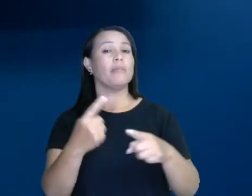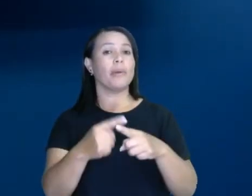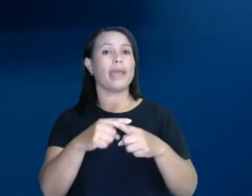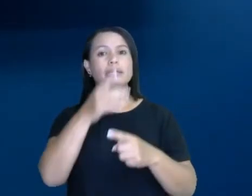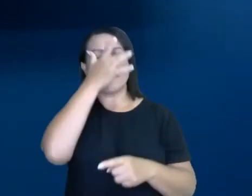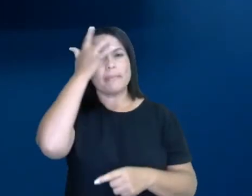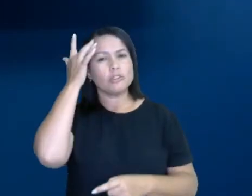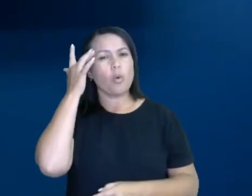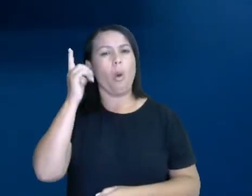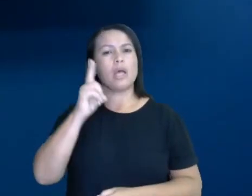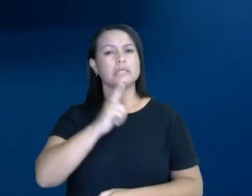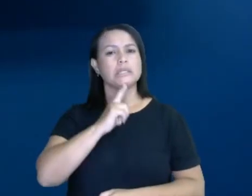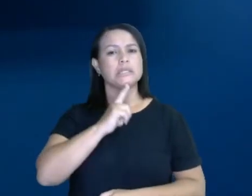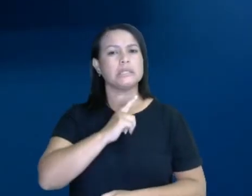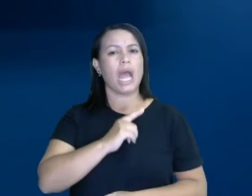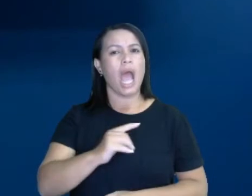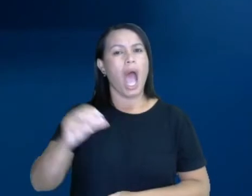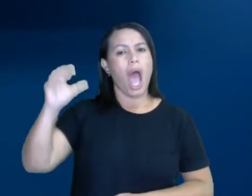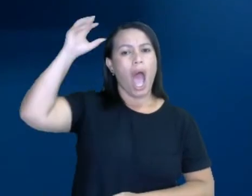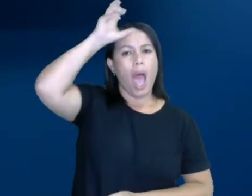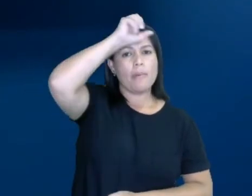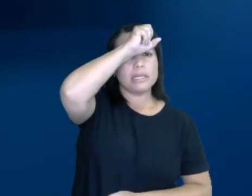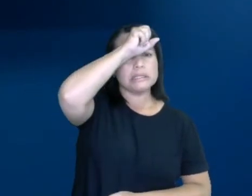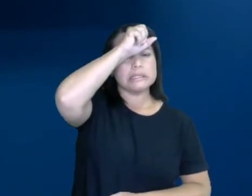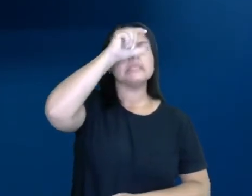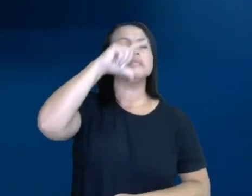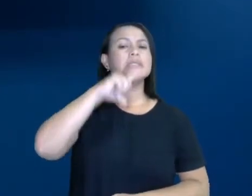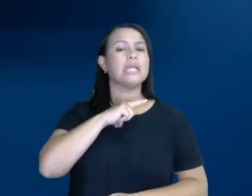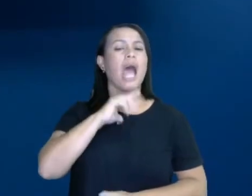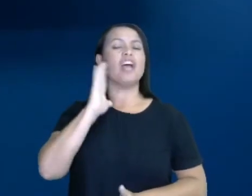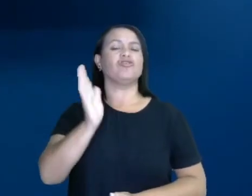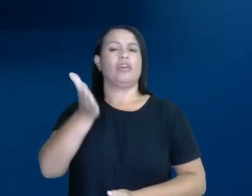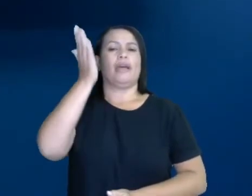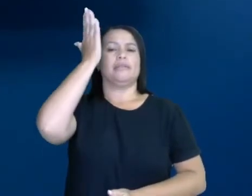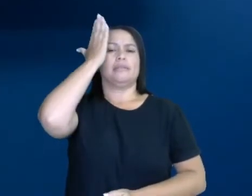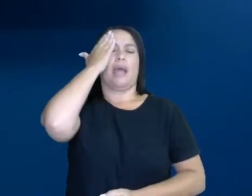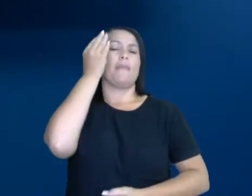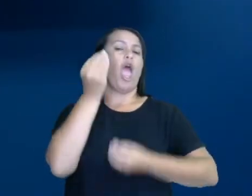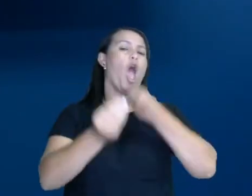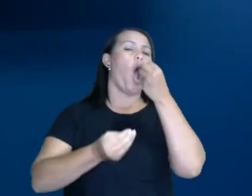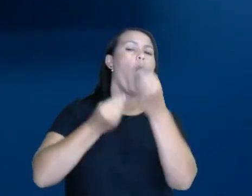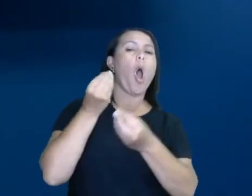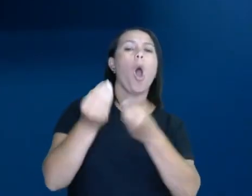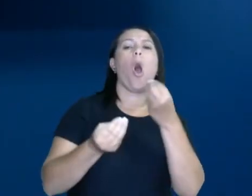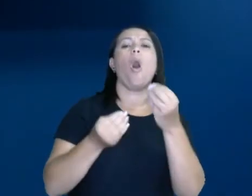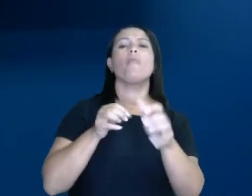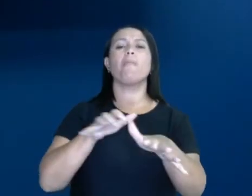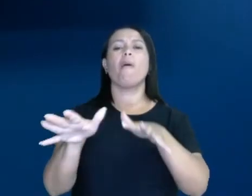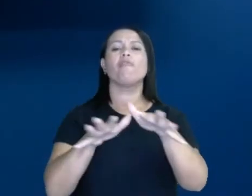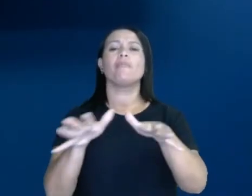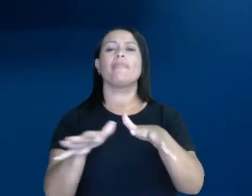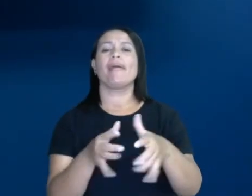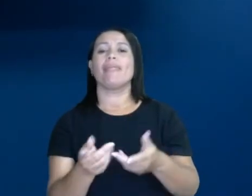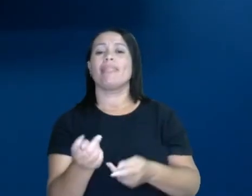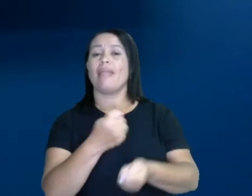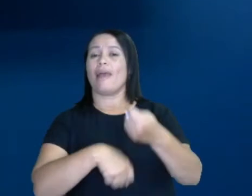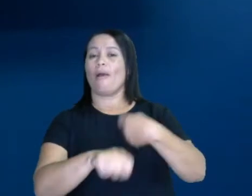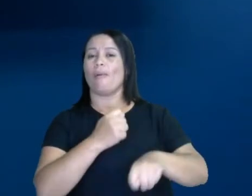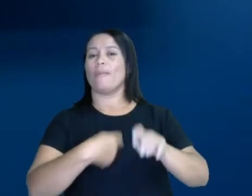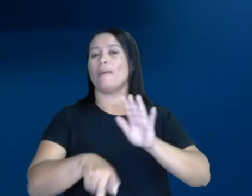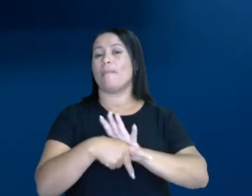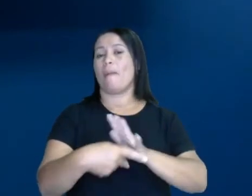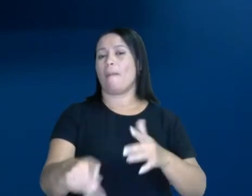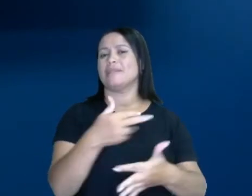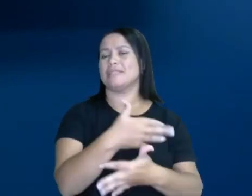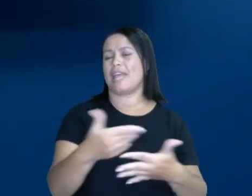mais educação têm, mais elas sabem como destinar o seu dinheiro, como movimentar a economia da cidade. Elas conseguem